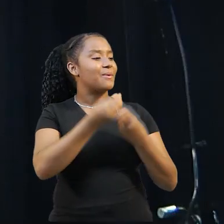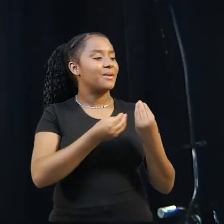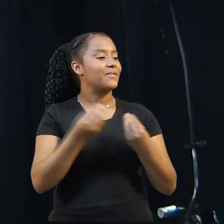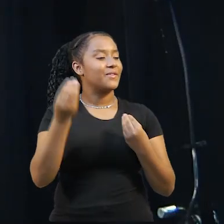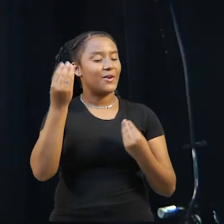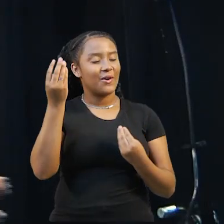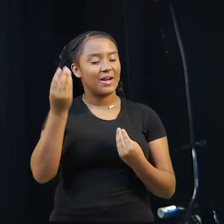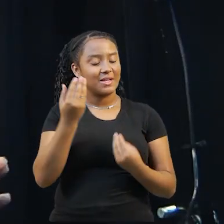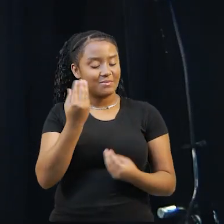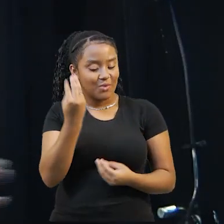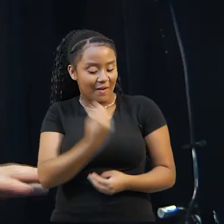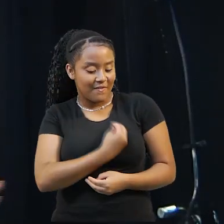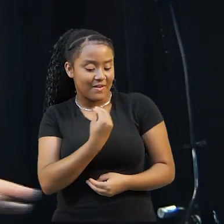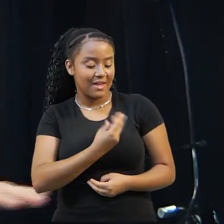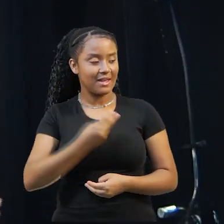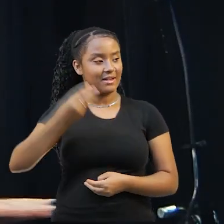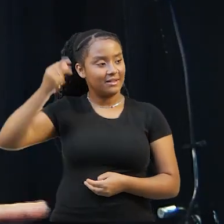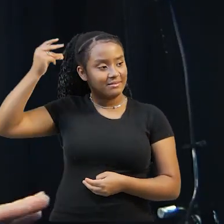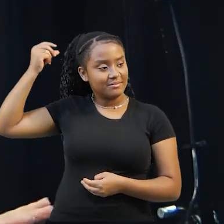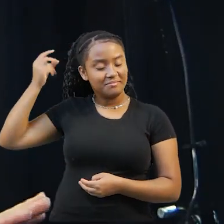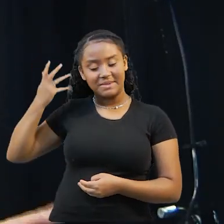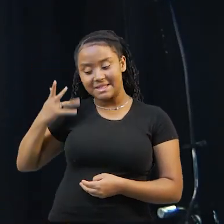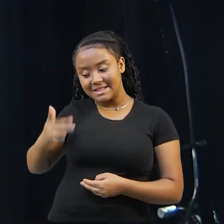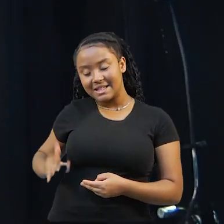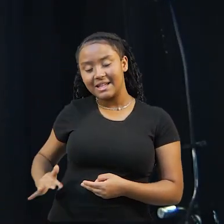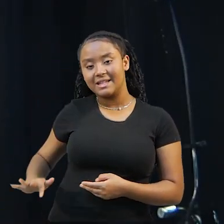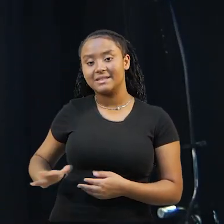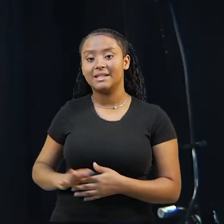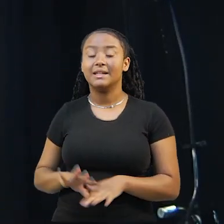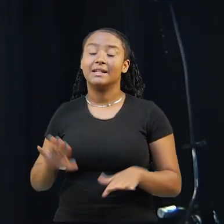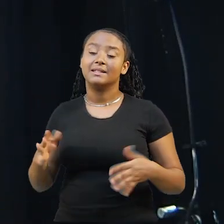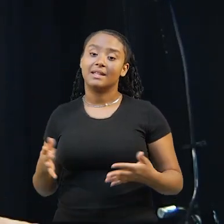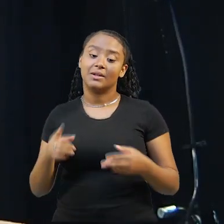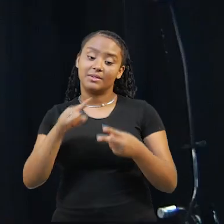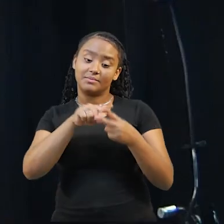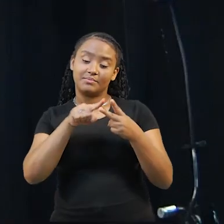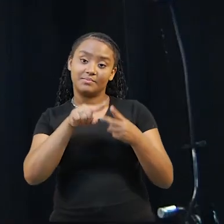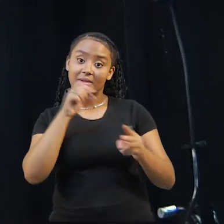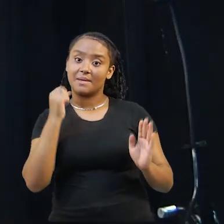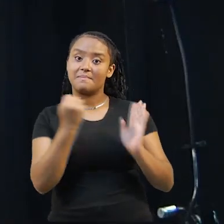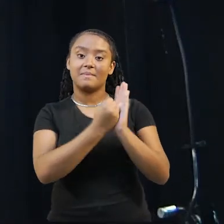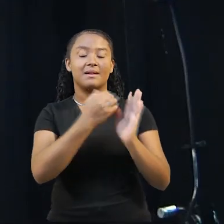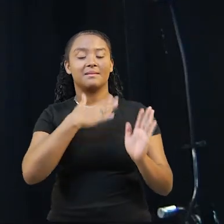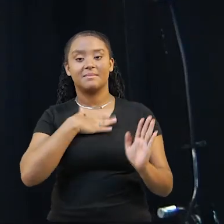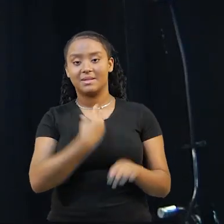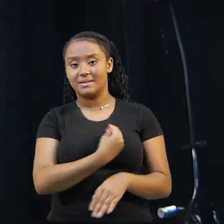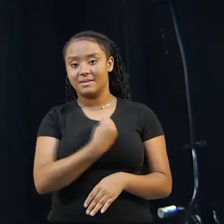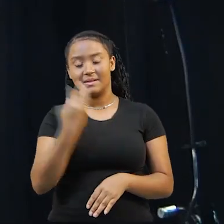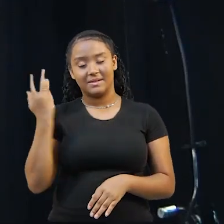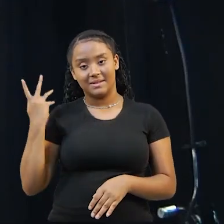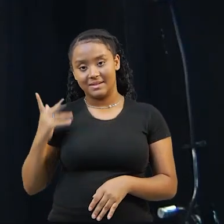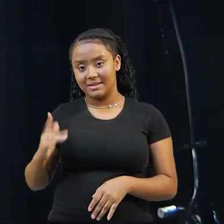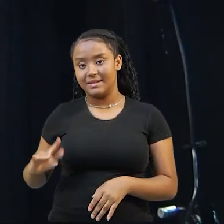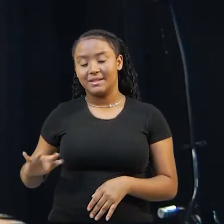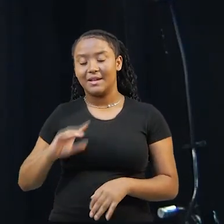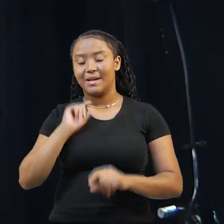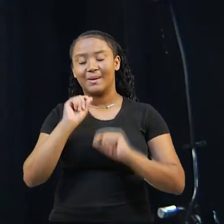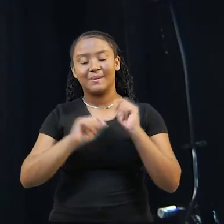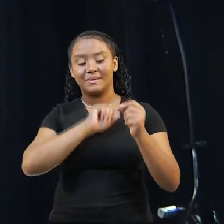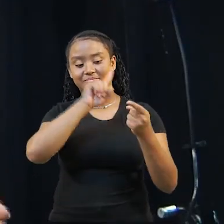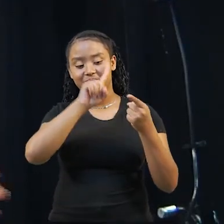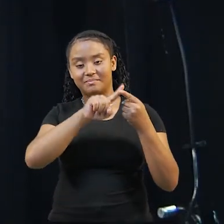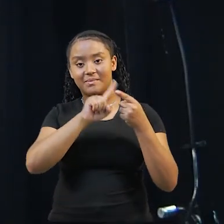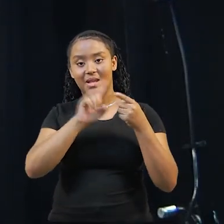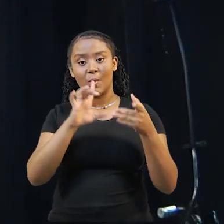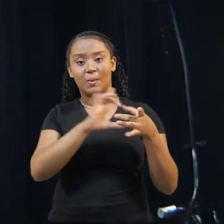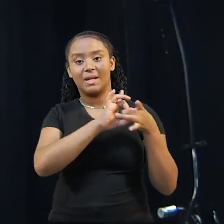foi... Eu acho que tem 2 fatos importantes que demarcam um pouco a minha infância, assim. Primeiro, a união entre eu e meus irmãos, porque a gente tem